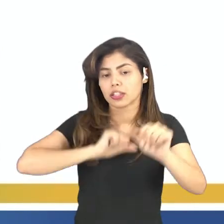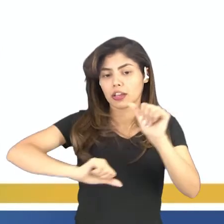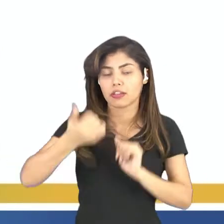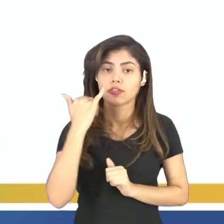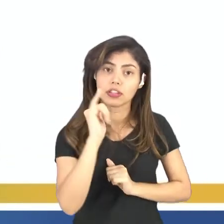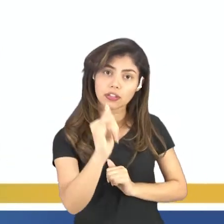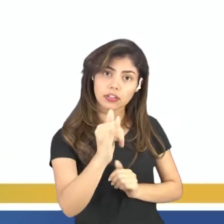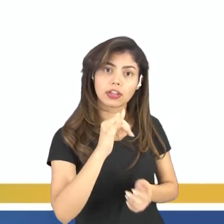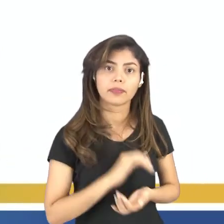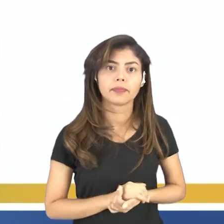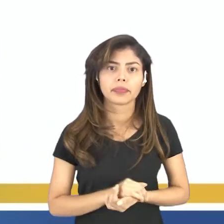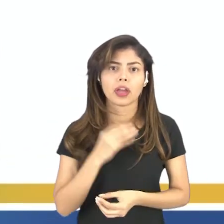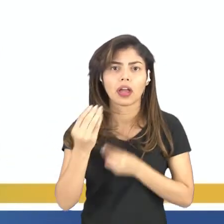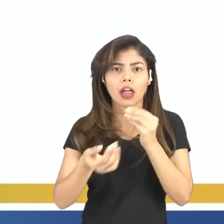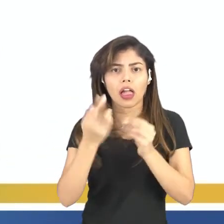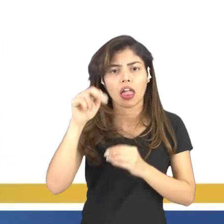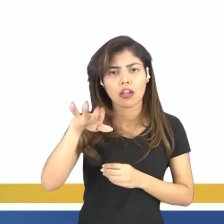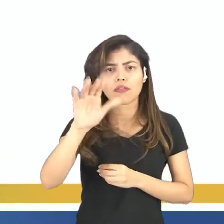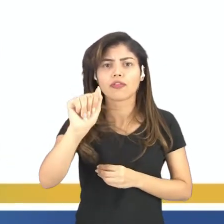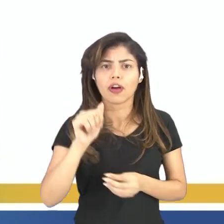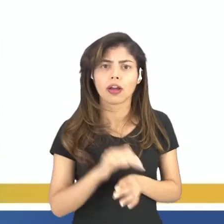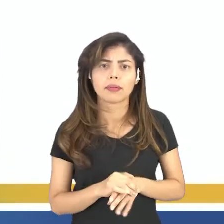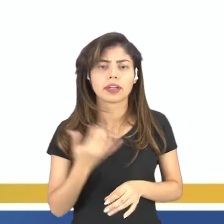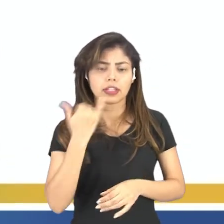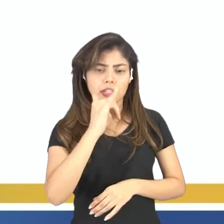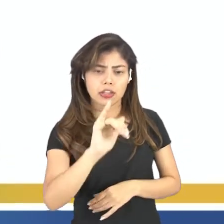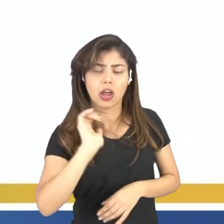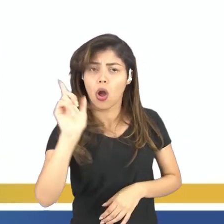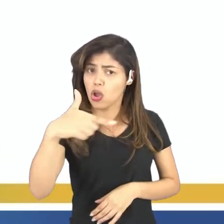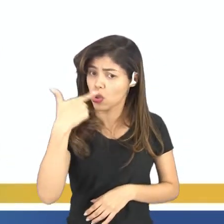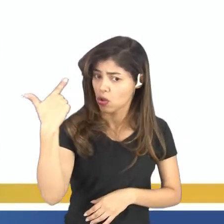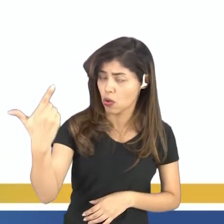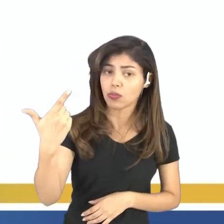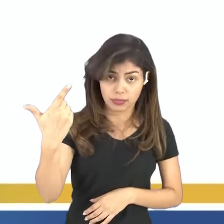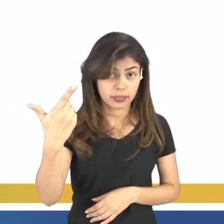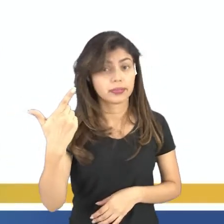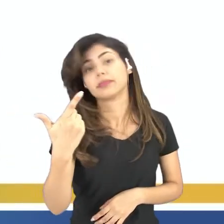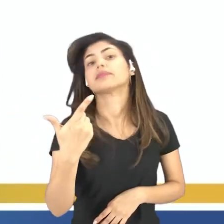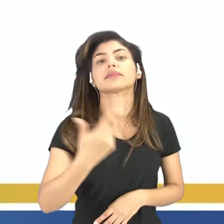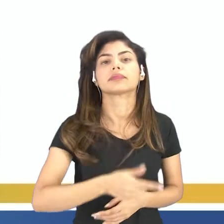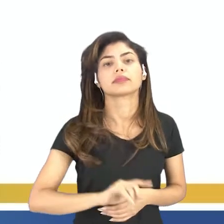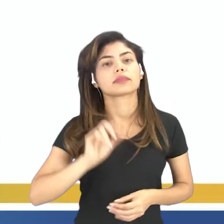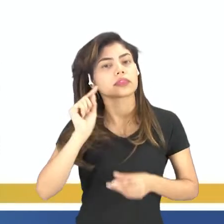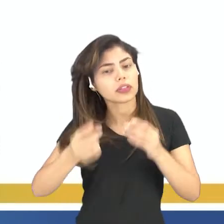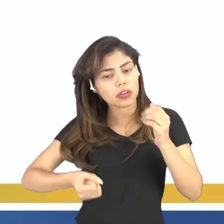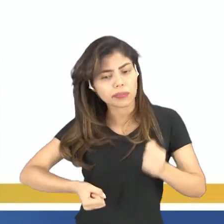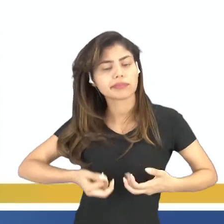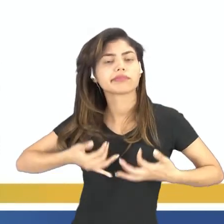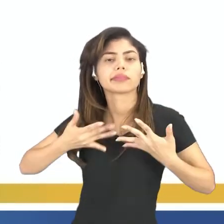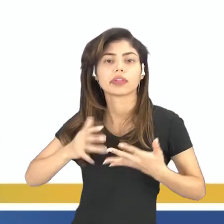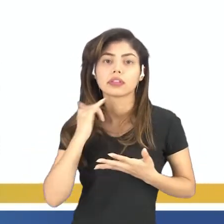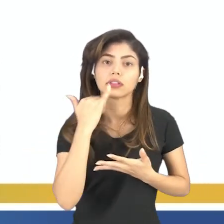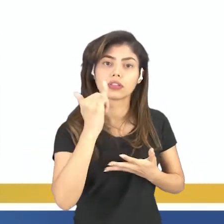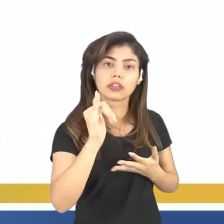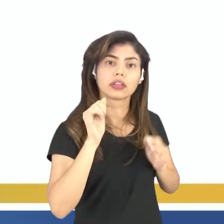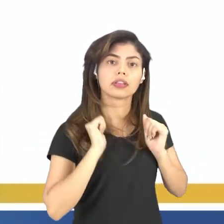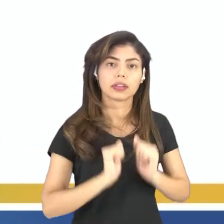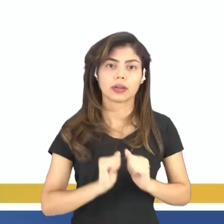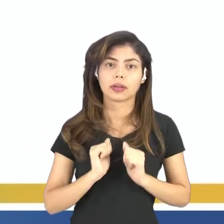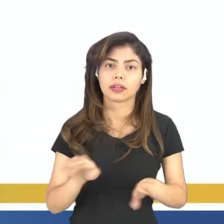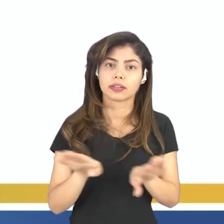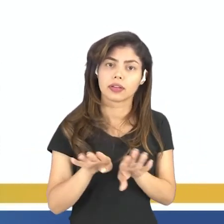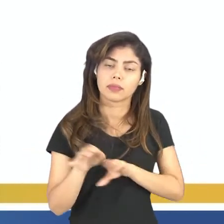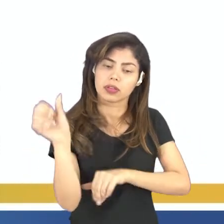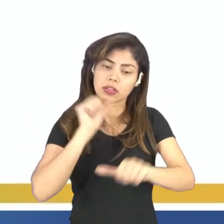são frequentemente acompanhadas de transformação de energia. Uma forma de energia transforma-se em outra modalidade